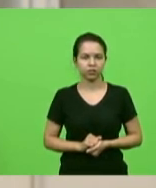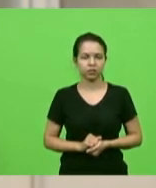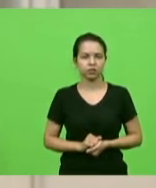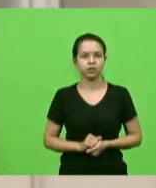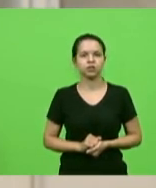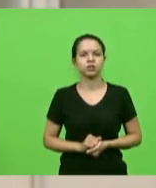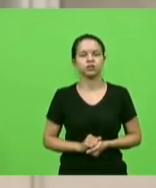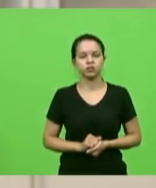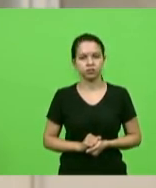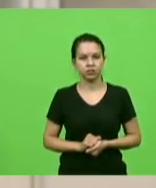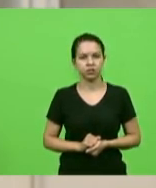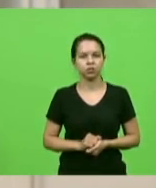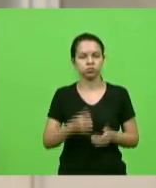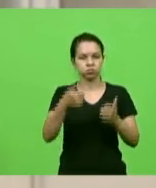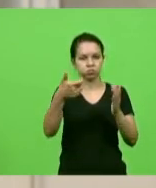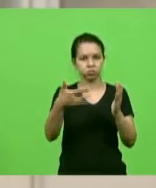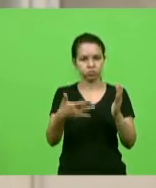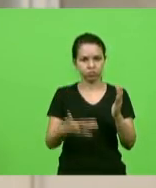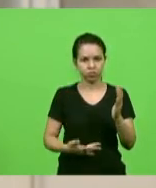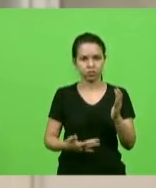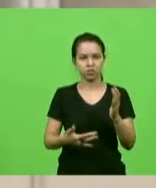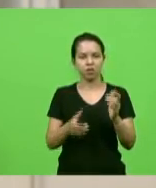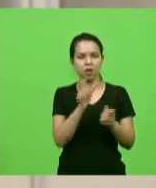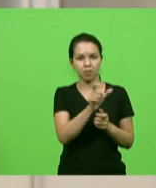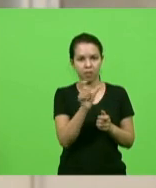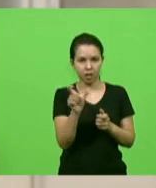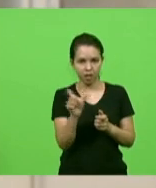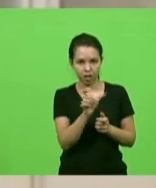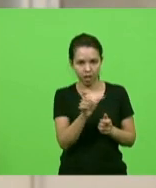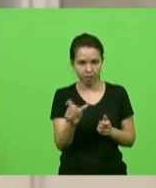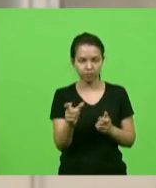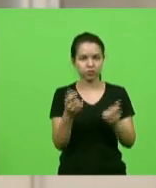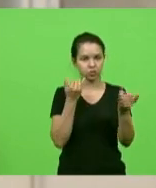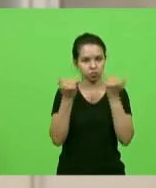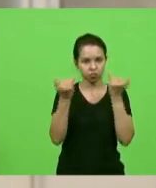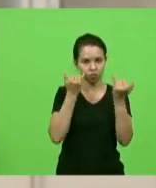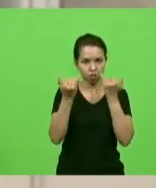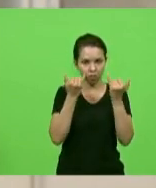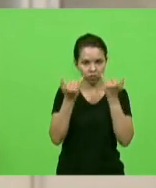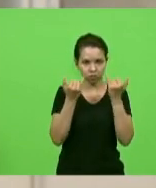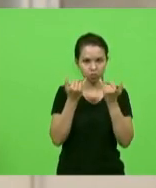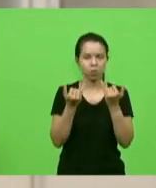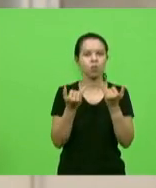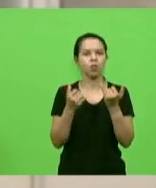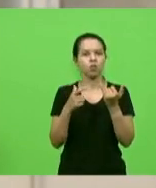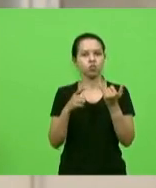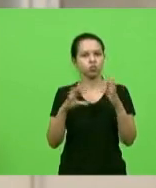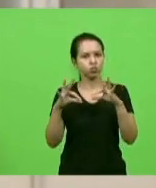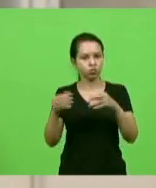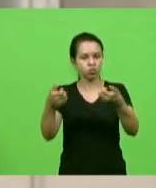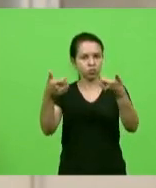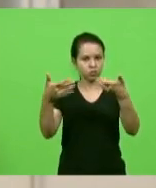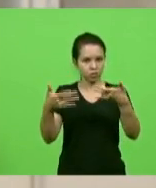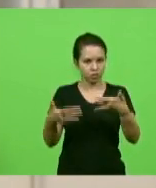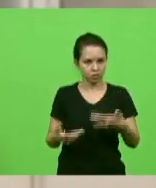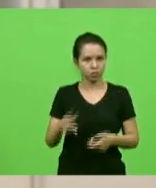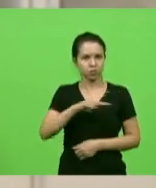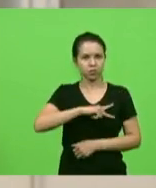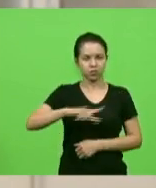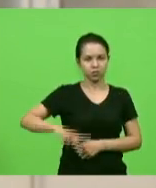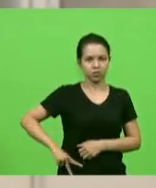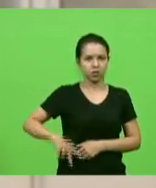depoimento as palavras e as informações para que todos os elementos emprestados pelo presidente